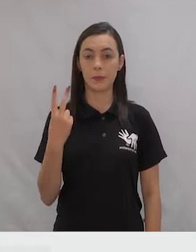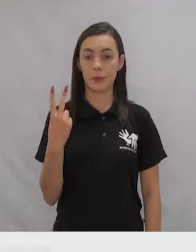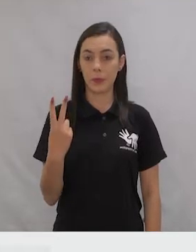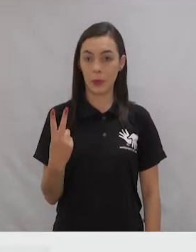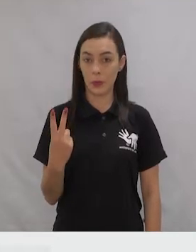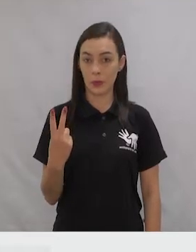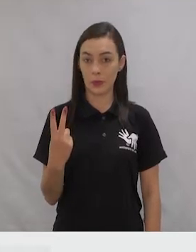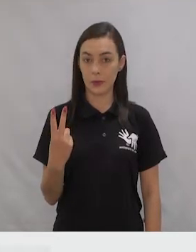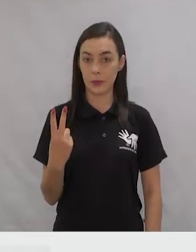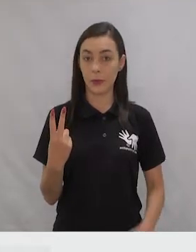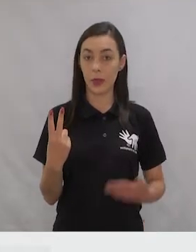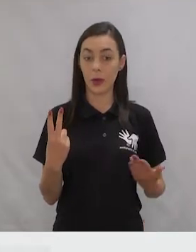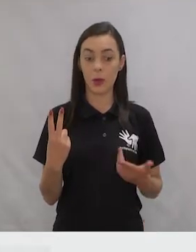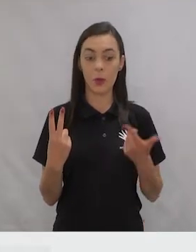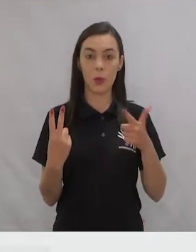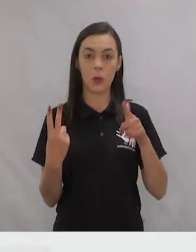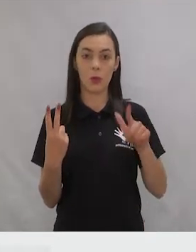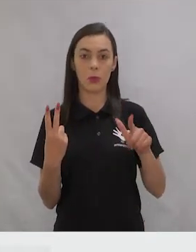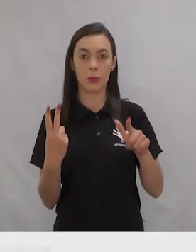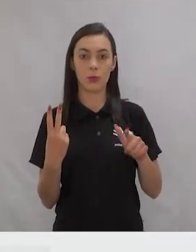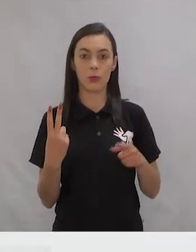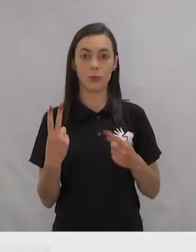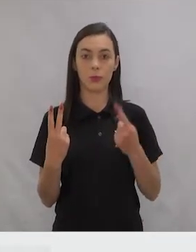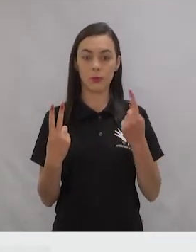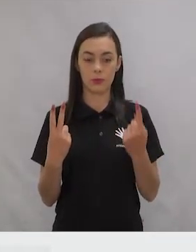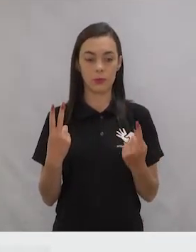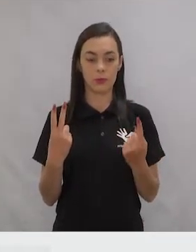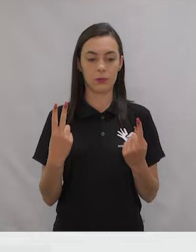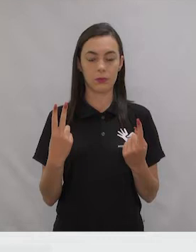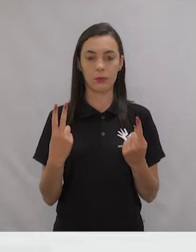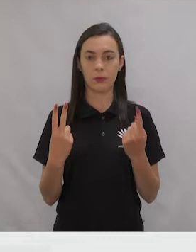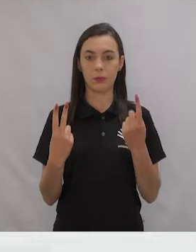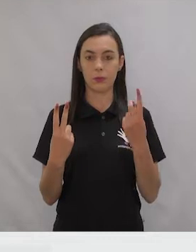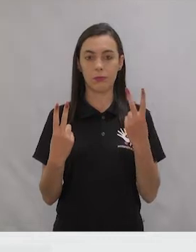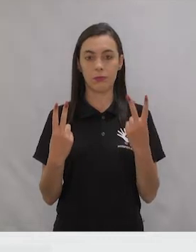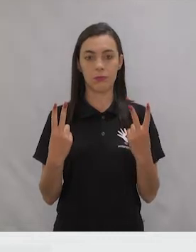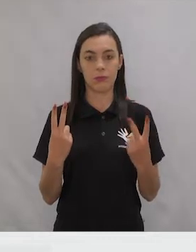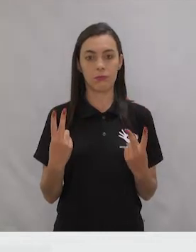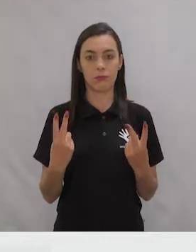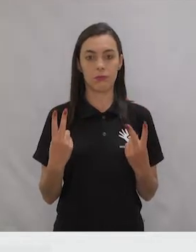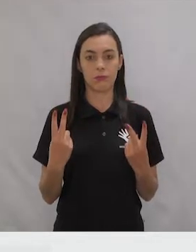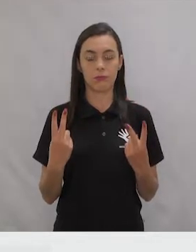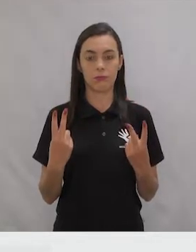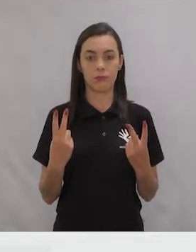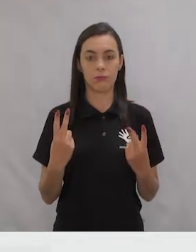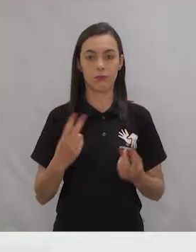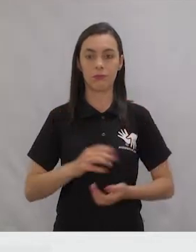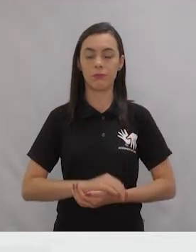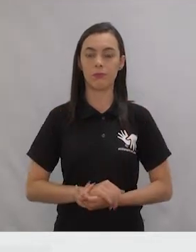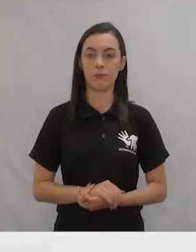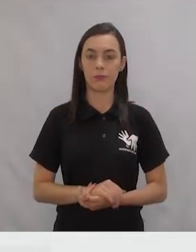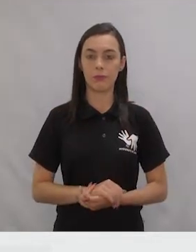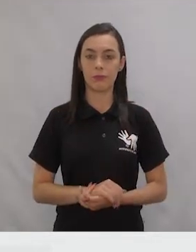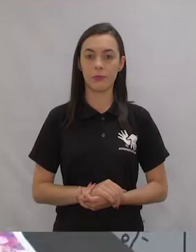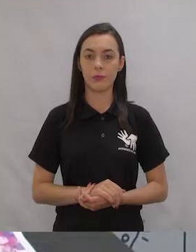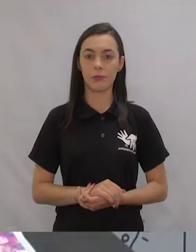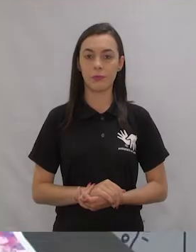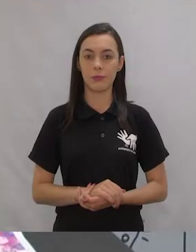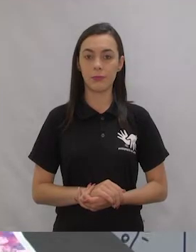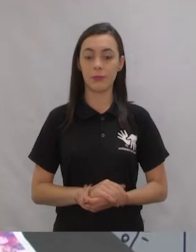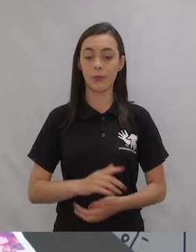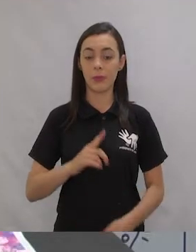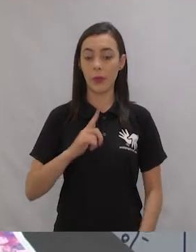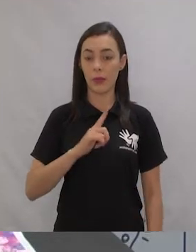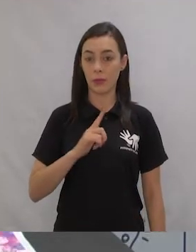2 bolinhas. Vamos para o outro baldinho, mais uma, mais uma. Então, eu